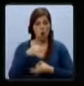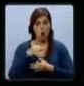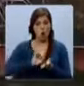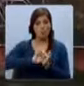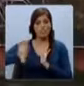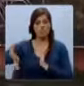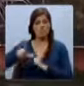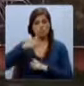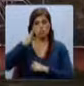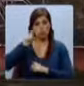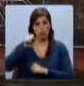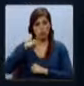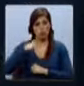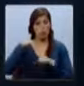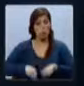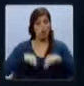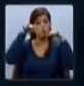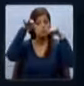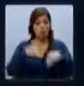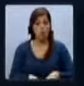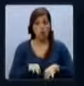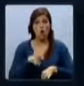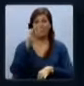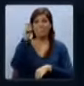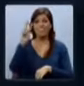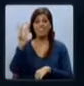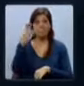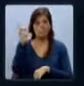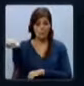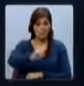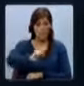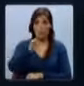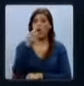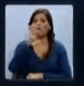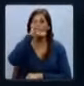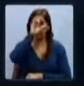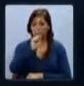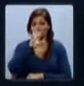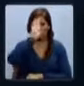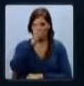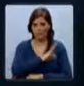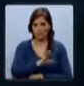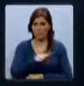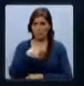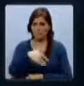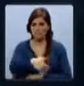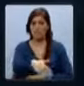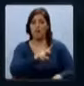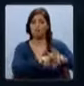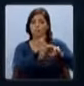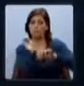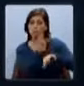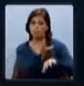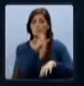despacho do juiz. Faz hoje, precisamente, 3 meses que o ex-primeiro-ministro ficou a saber que ia ficar preso